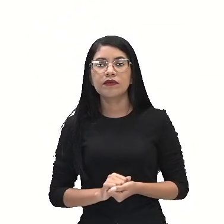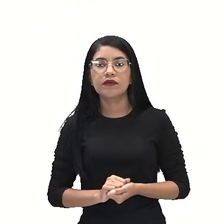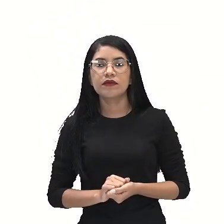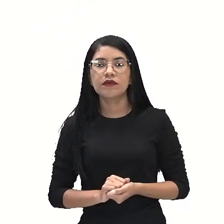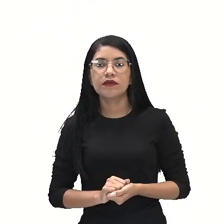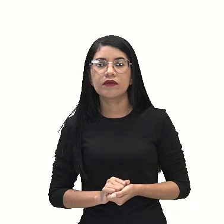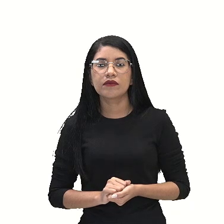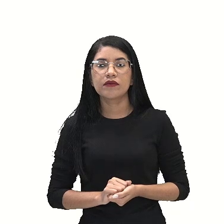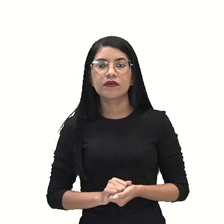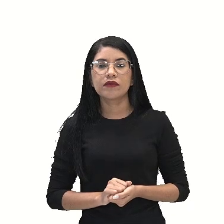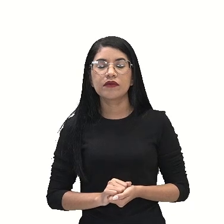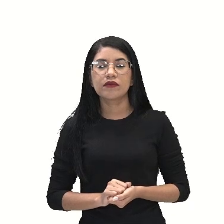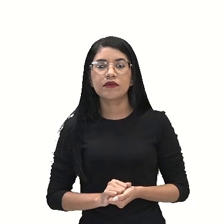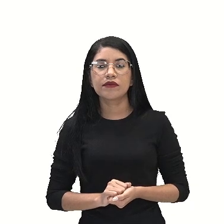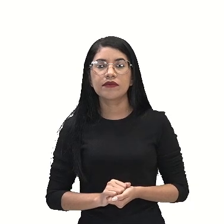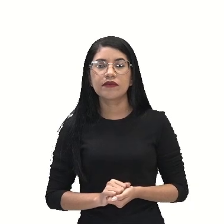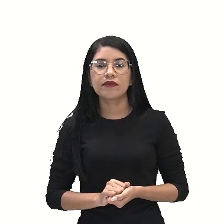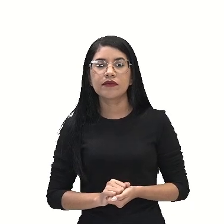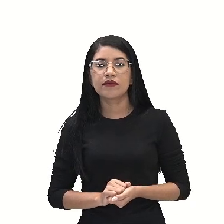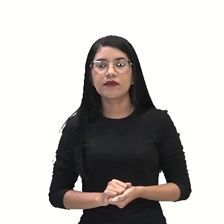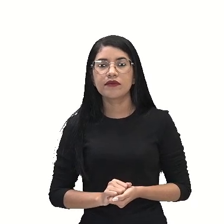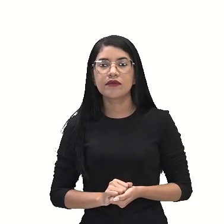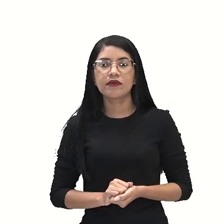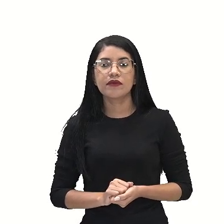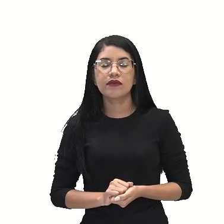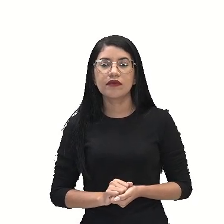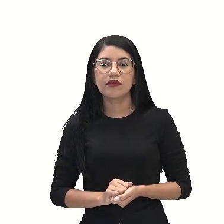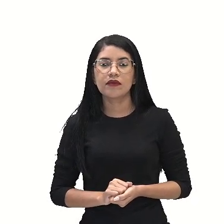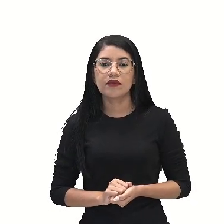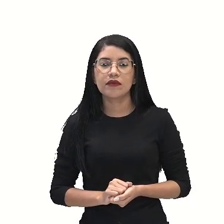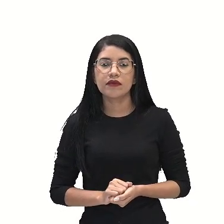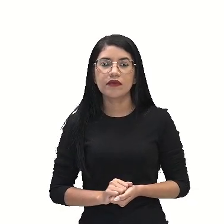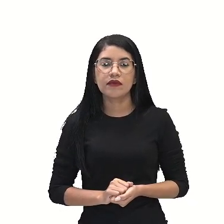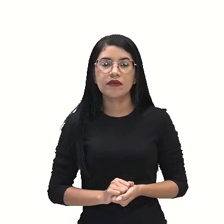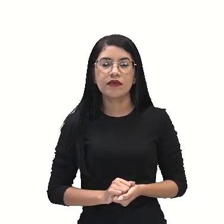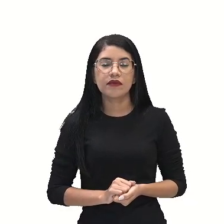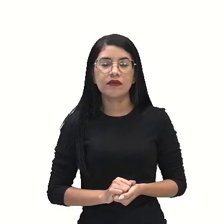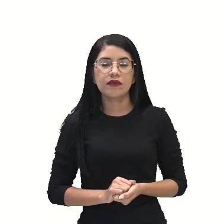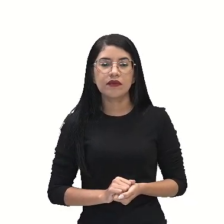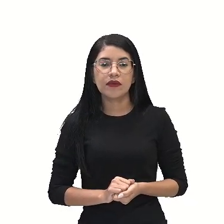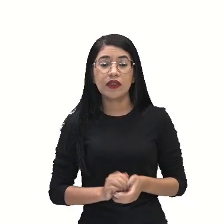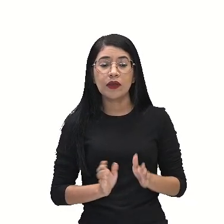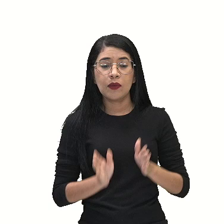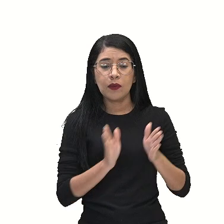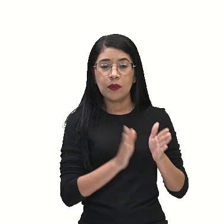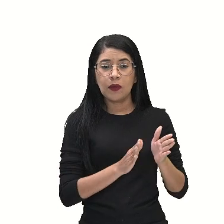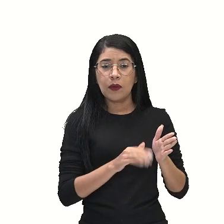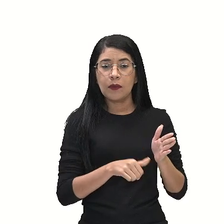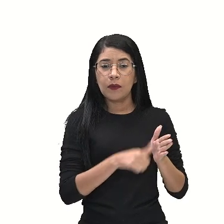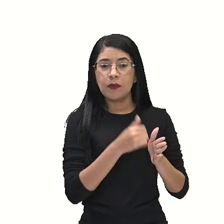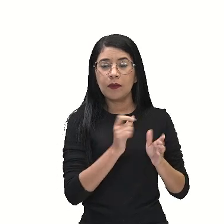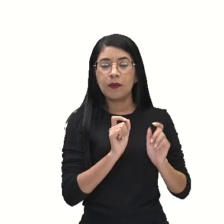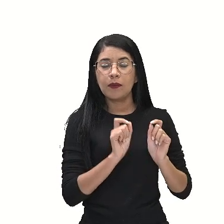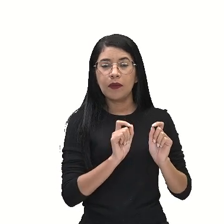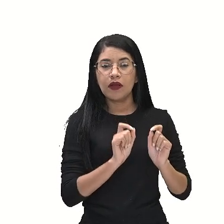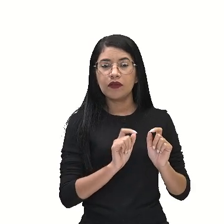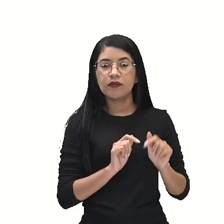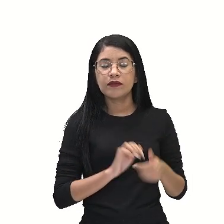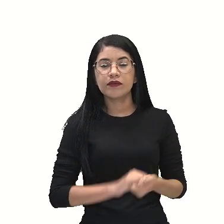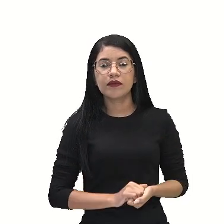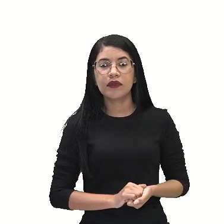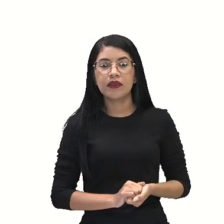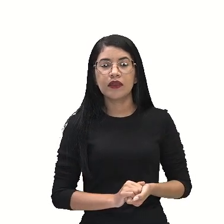essa hashtag aí nas redes sociais. Então, ó, primeiro passo. Primeiro, olhar se o